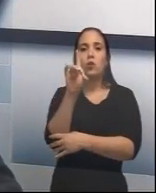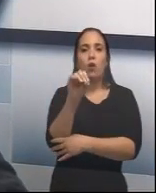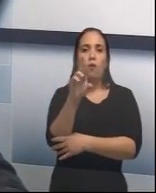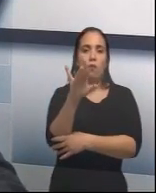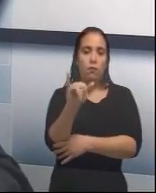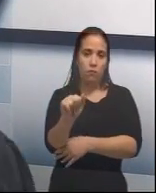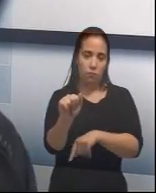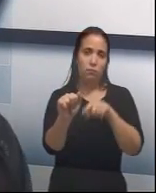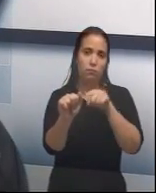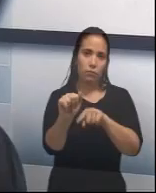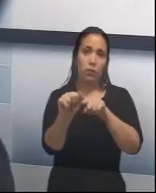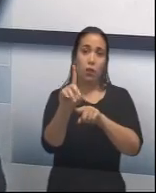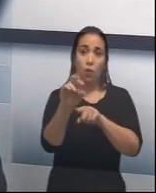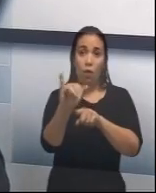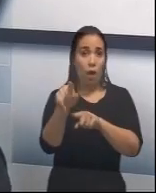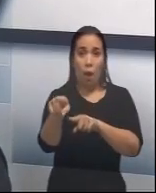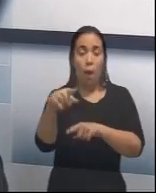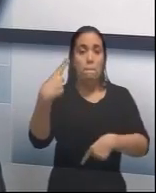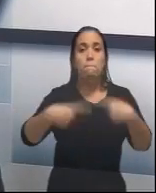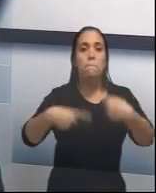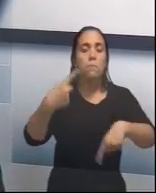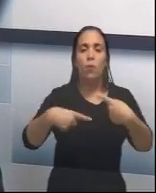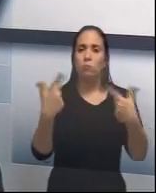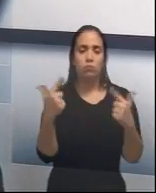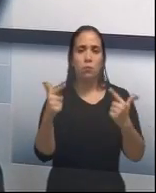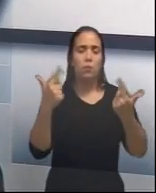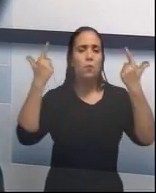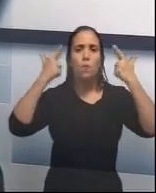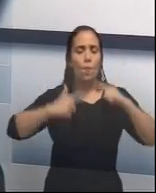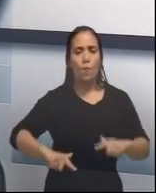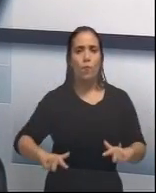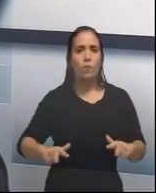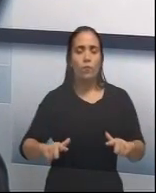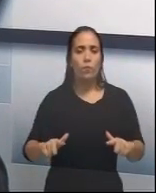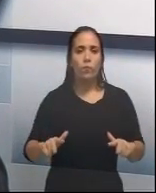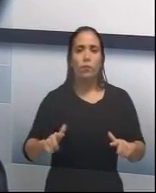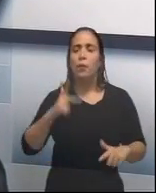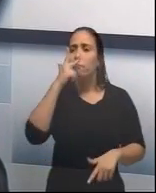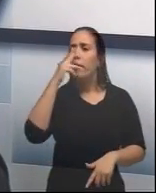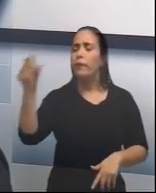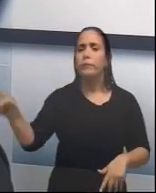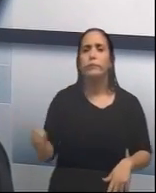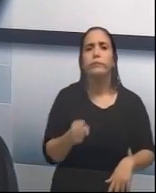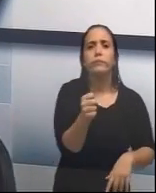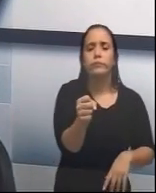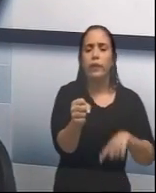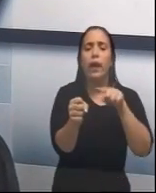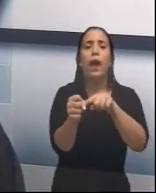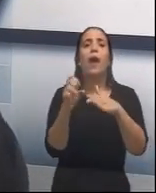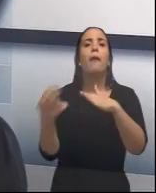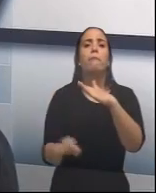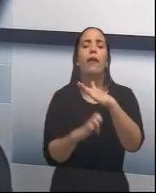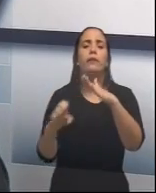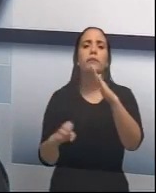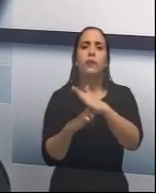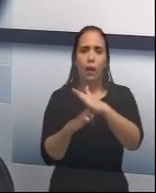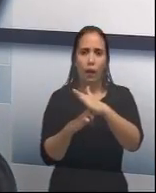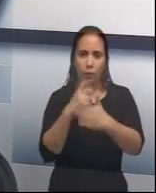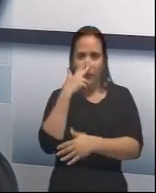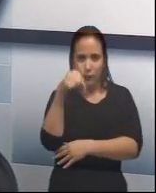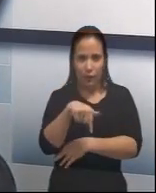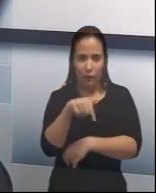era o apolítico, que é um... Outside. É um empresário do ramo parecido com o nosso